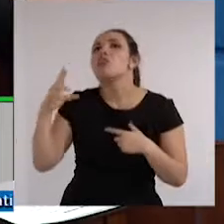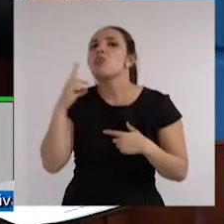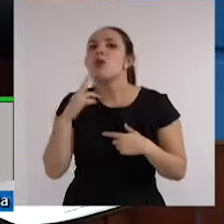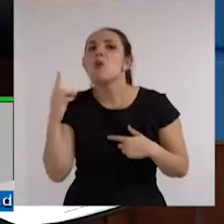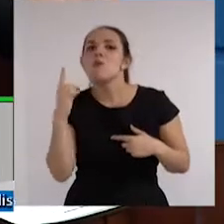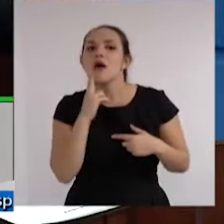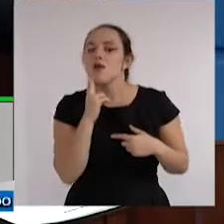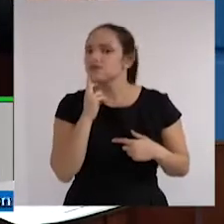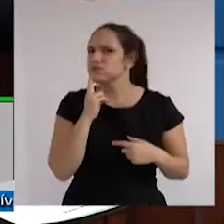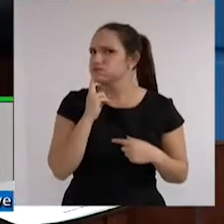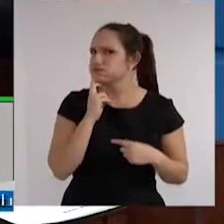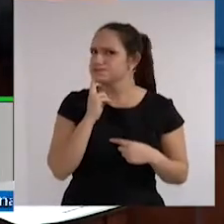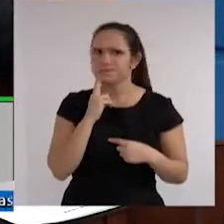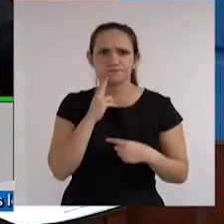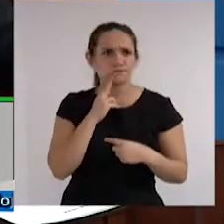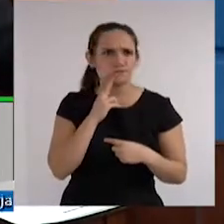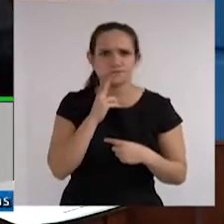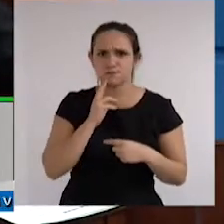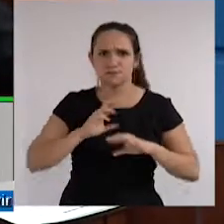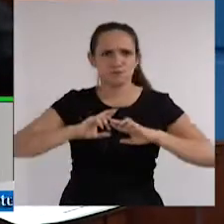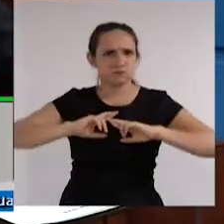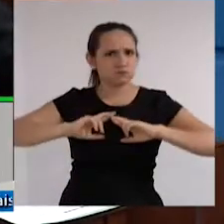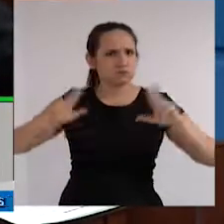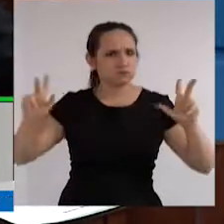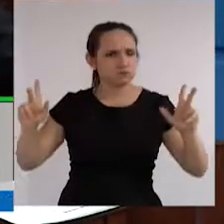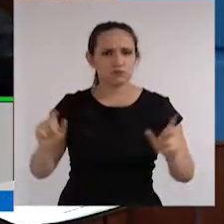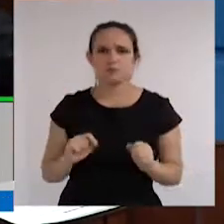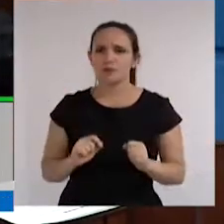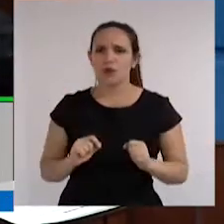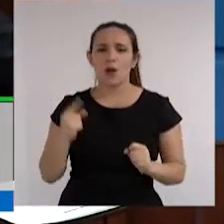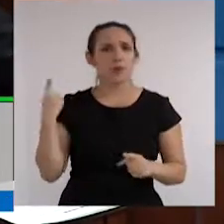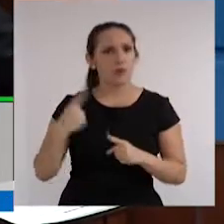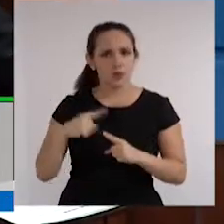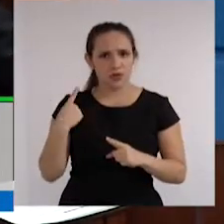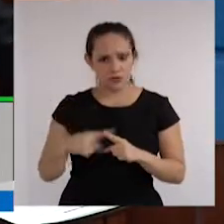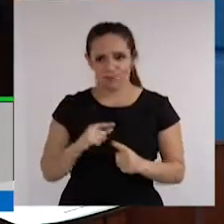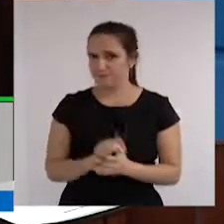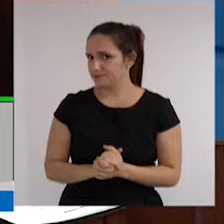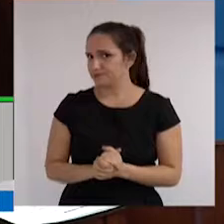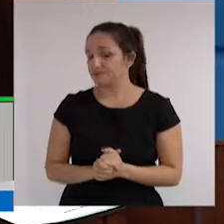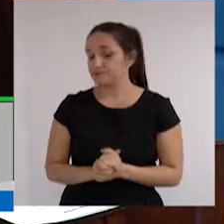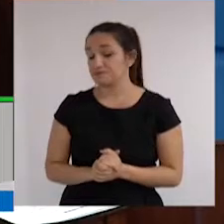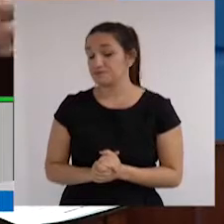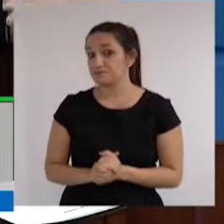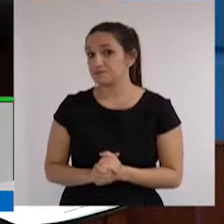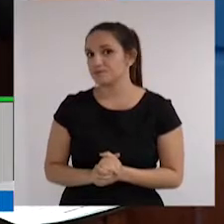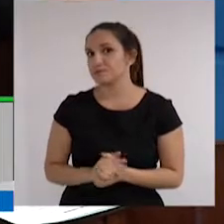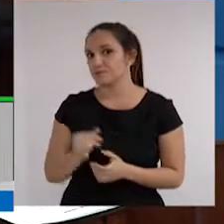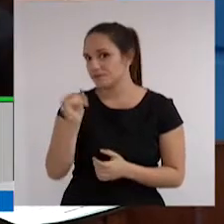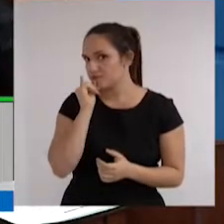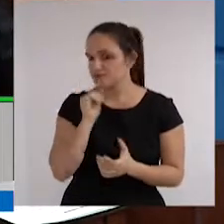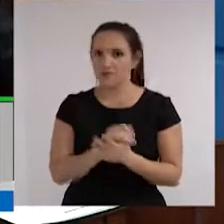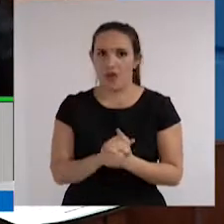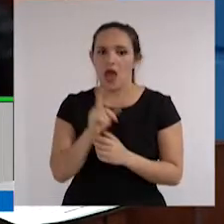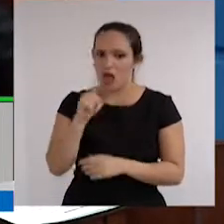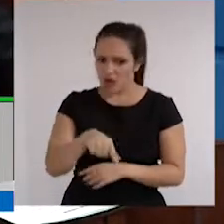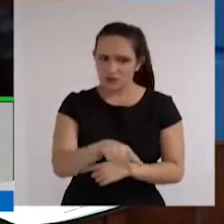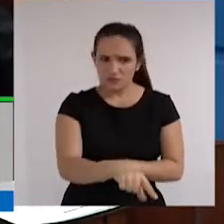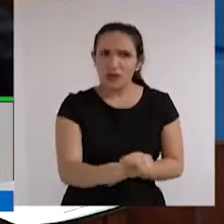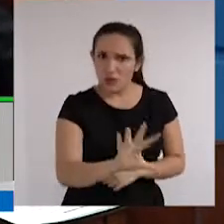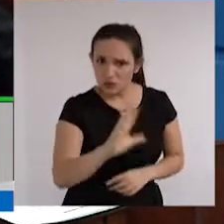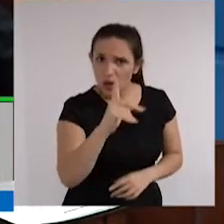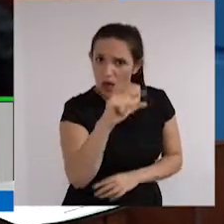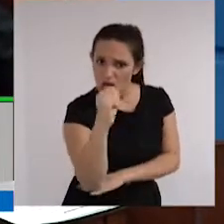menor. Por quê? Porque uma situação extremamente grave como